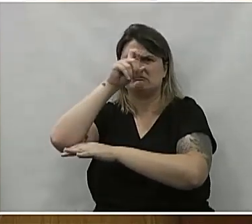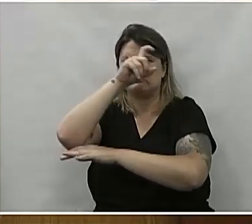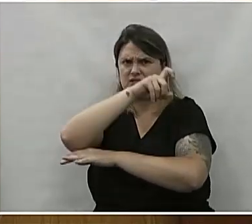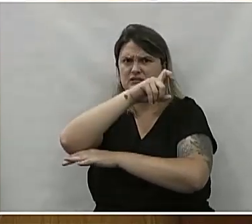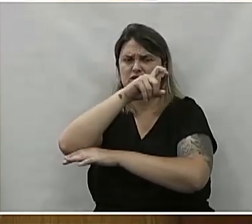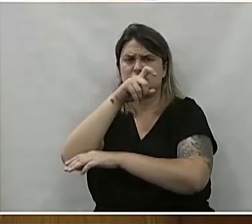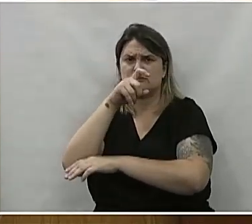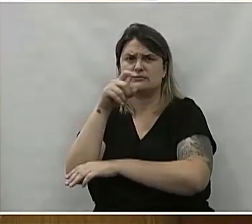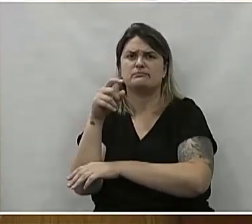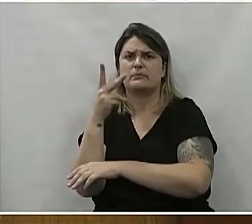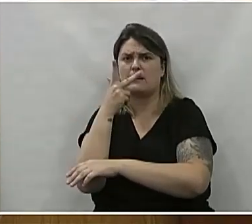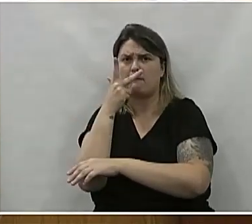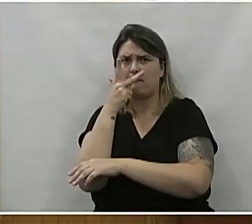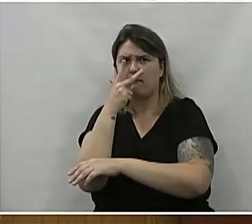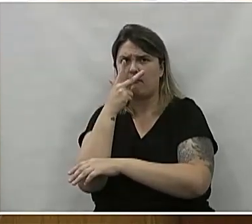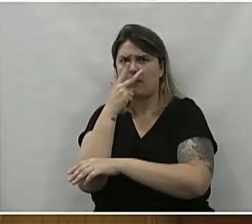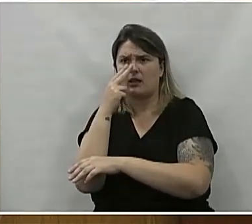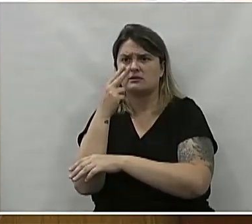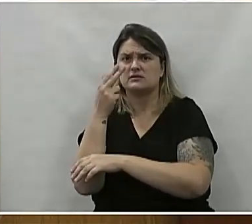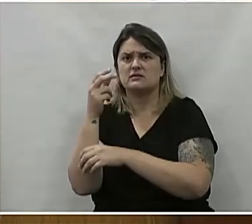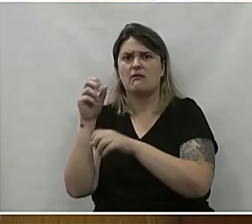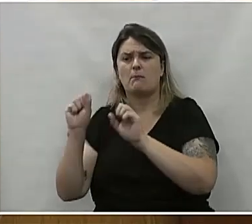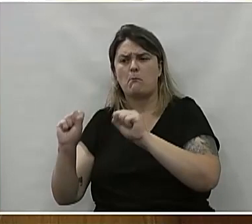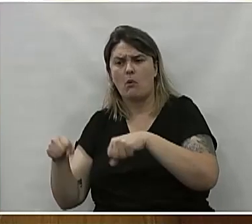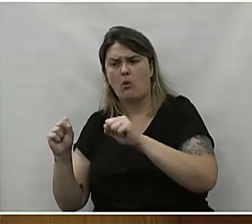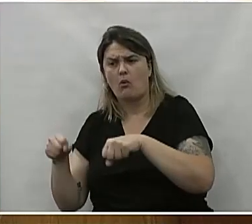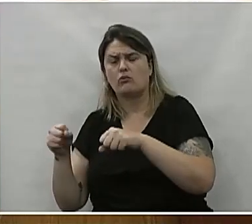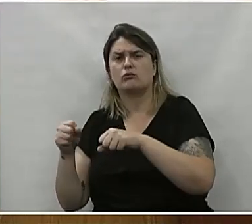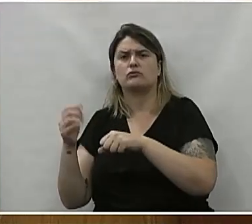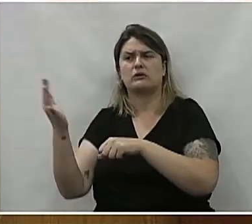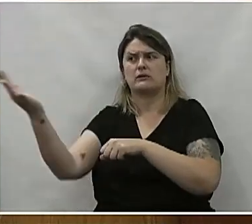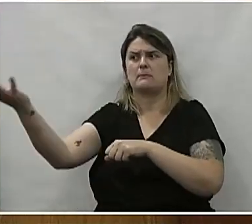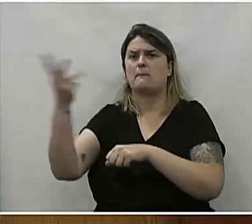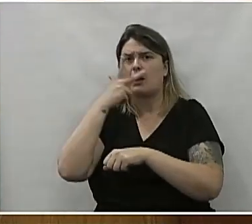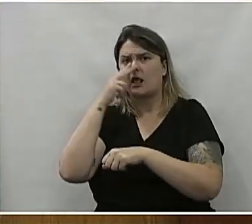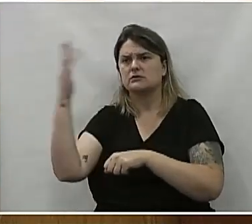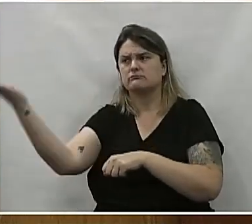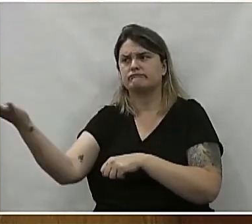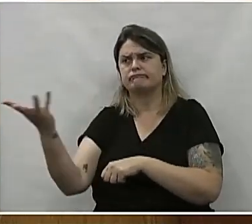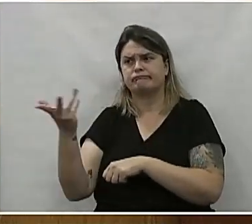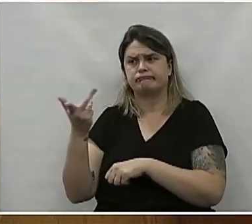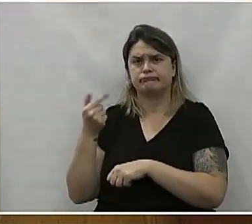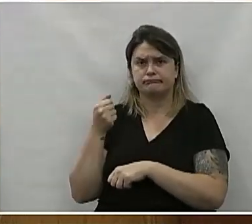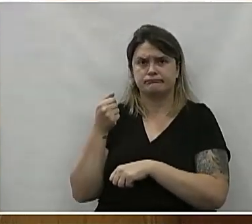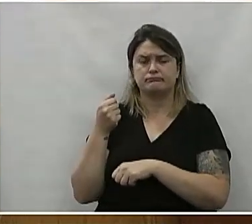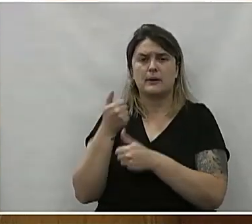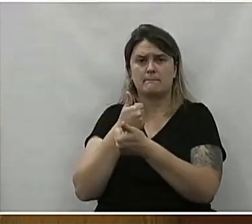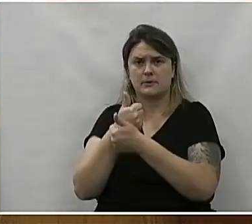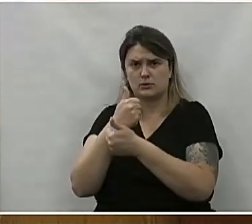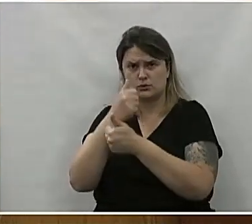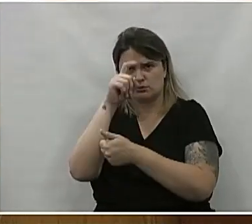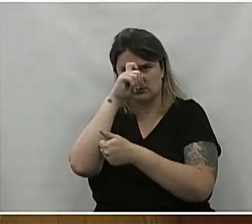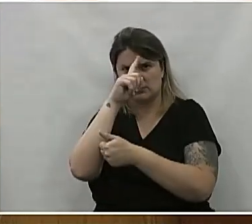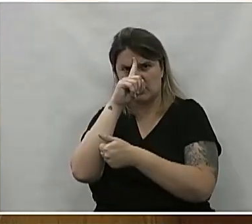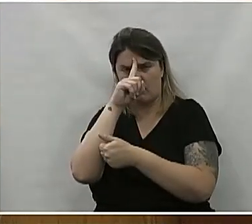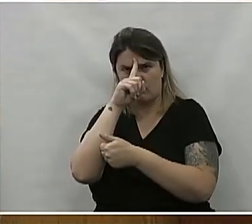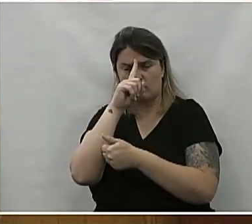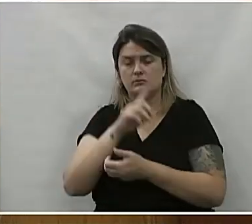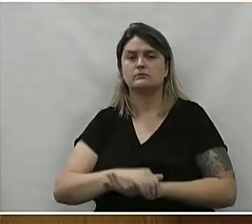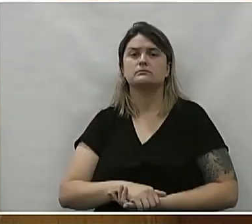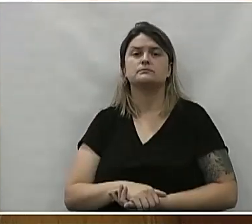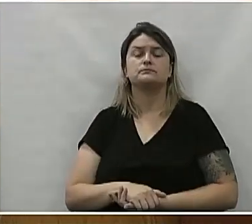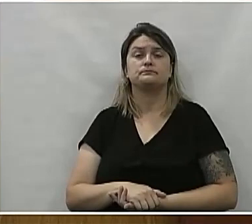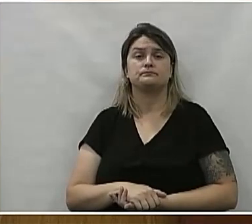É normal Que veículos Motos Percorram o trajeto Em alta velocidade Especialmente Os que vêm Da ponte do Mício